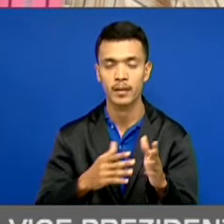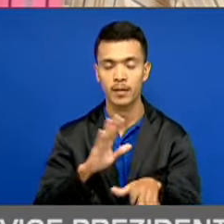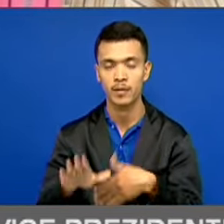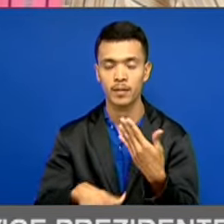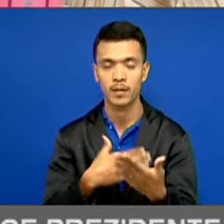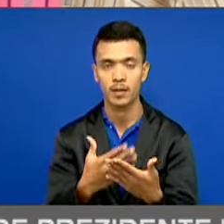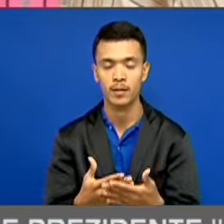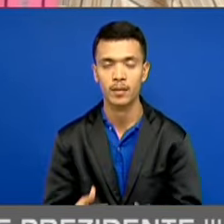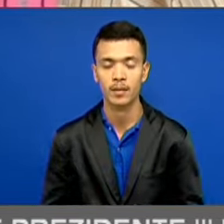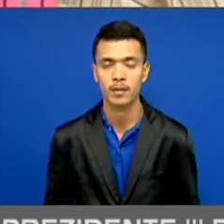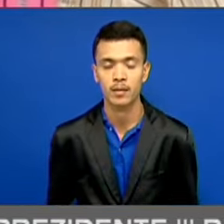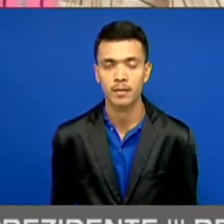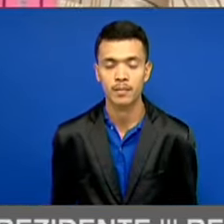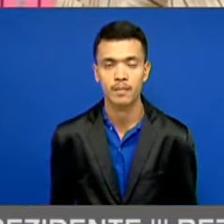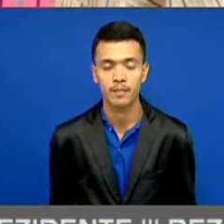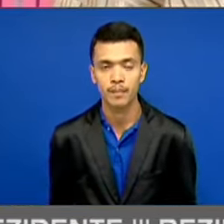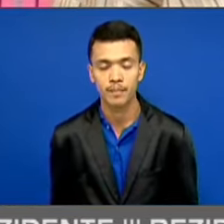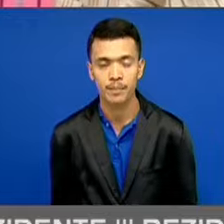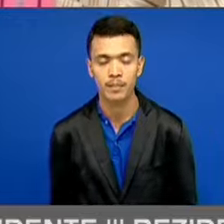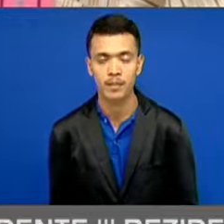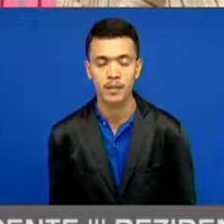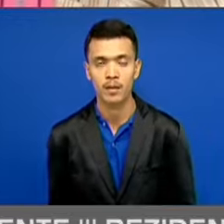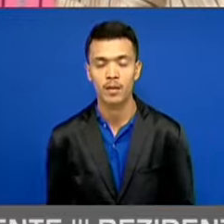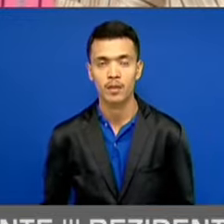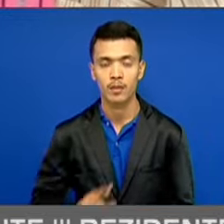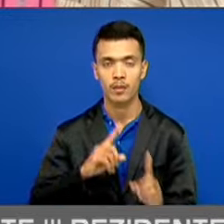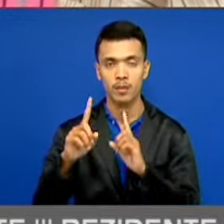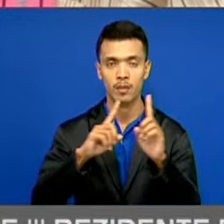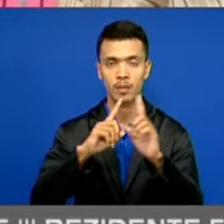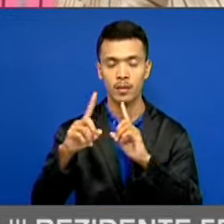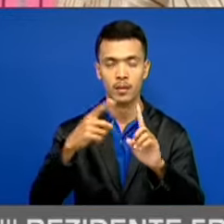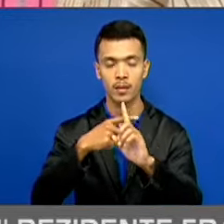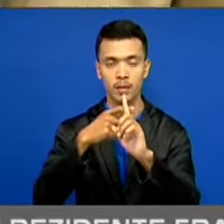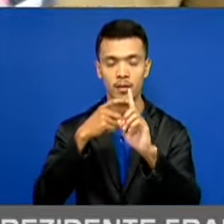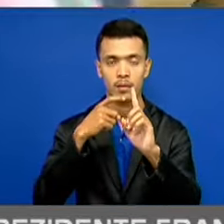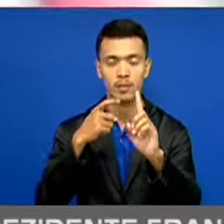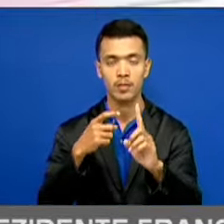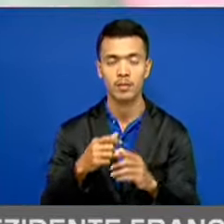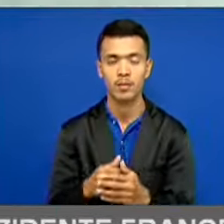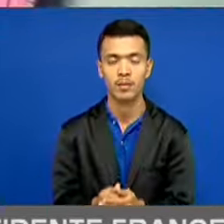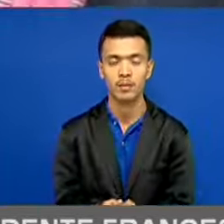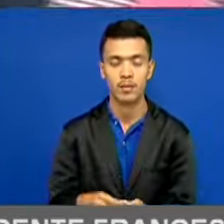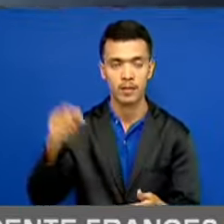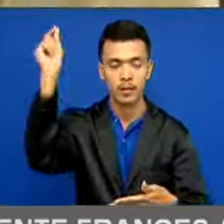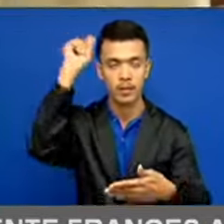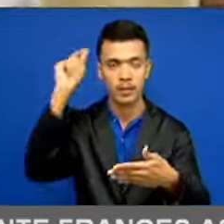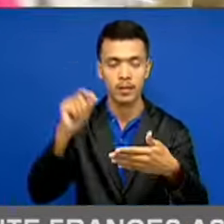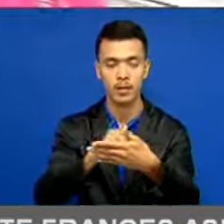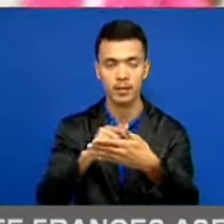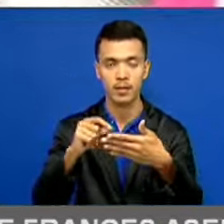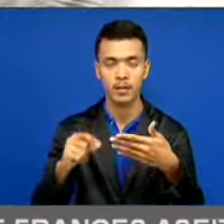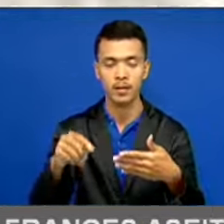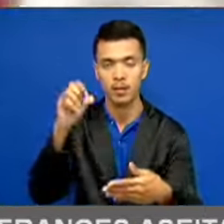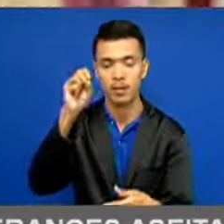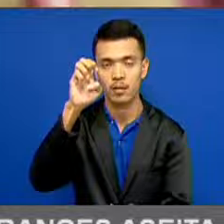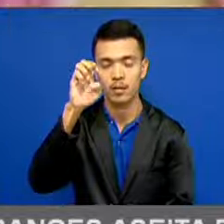acompanhar a intervenção com se a excelência a secretário de Estado